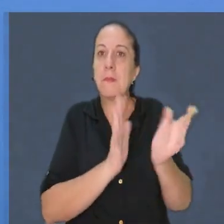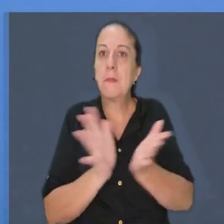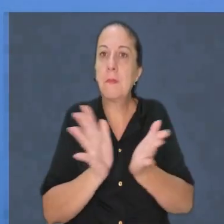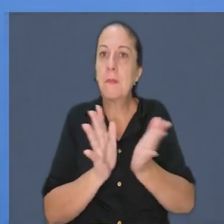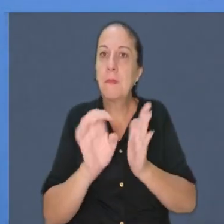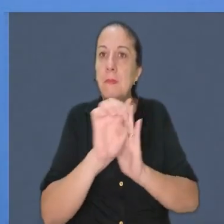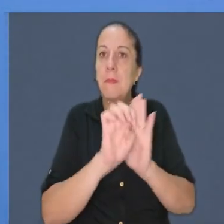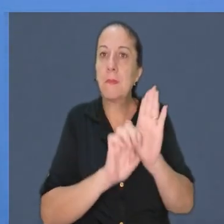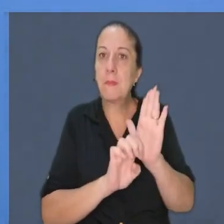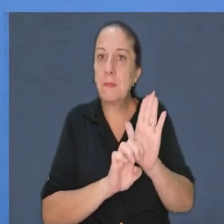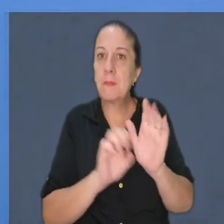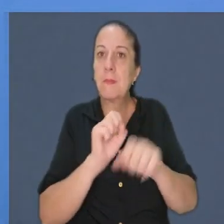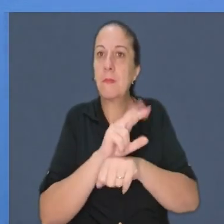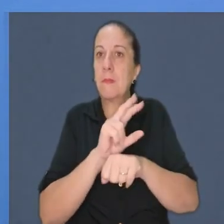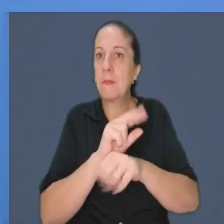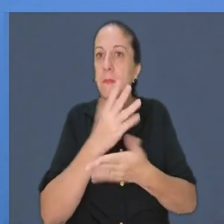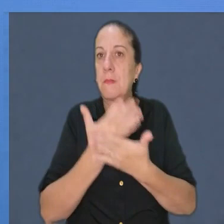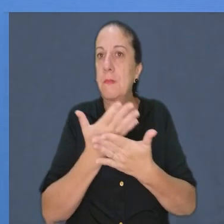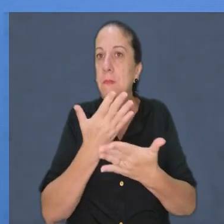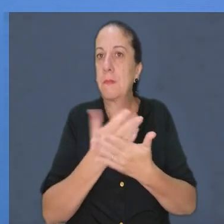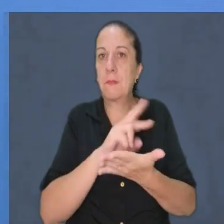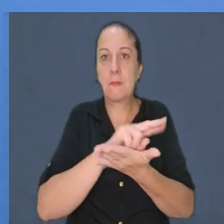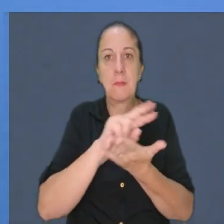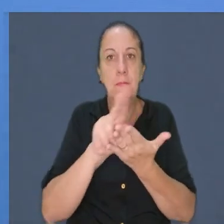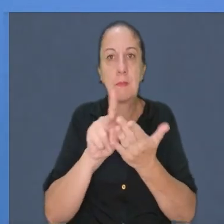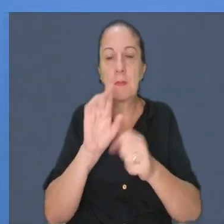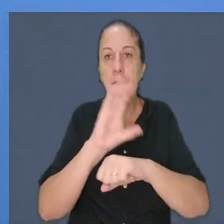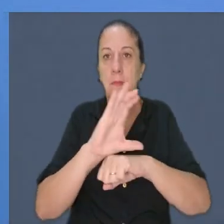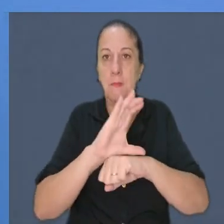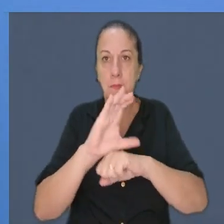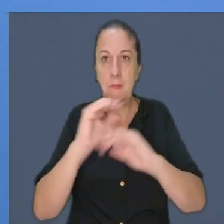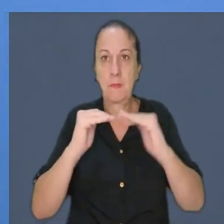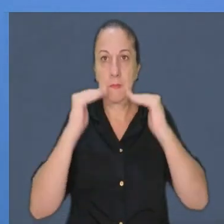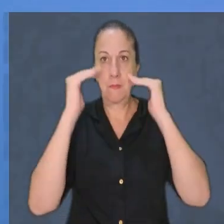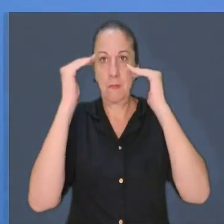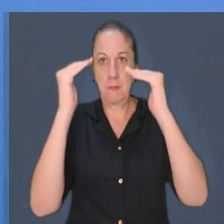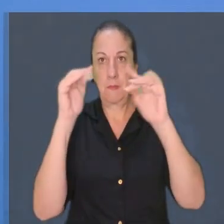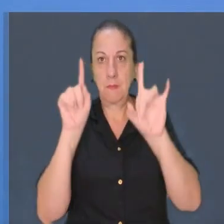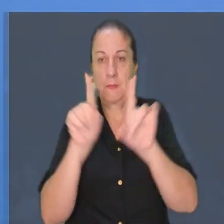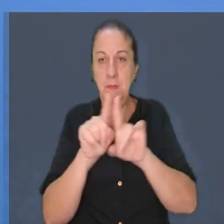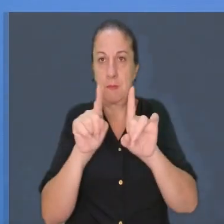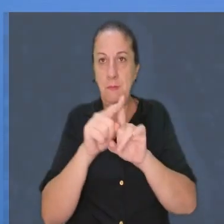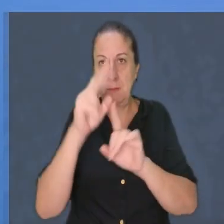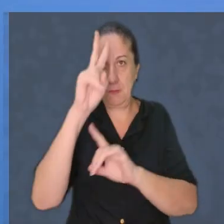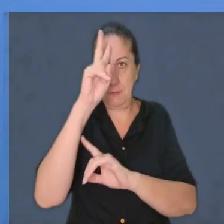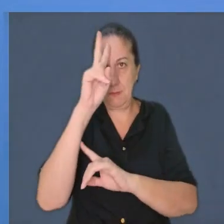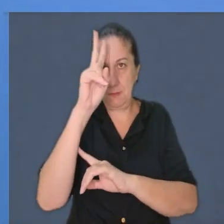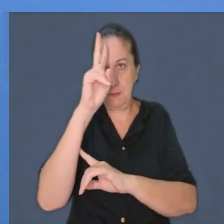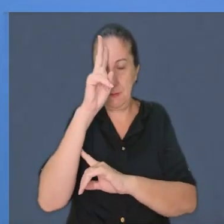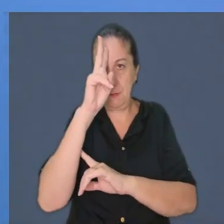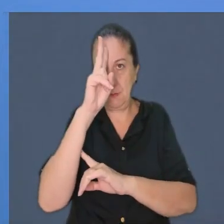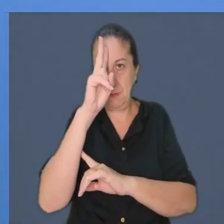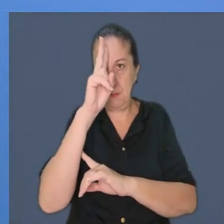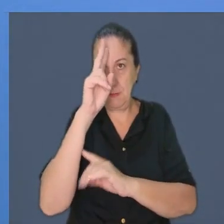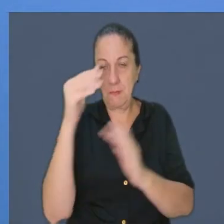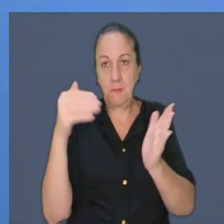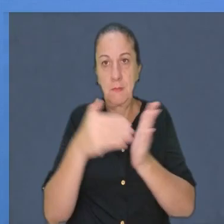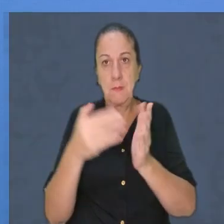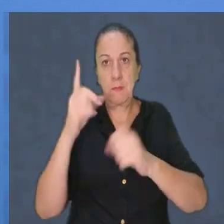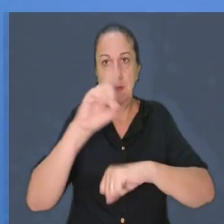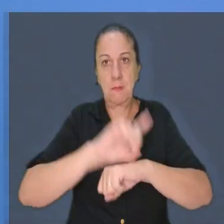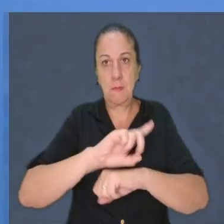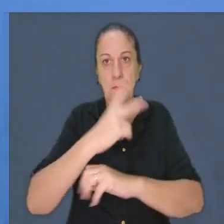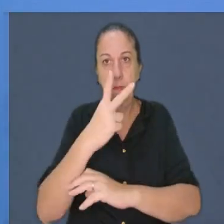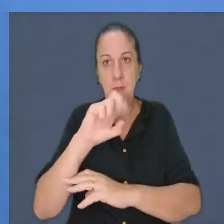acessa o edital. Há vagas para estudantes de diversos cursos superiores e também do ensino médio. As inscrições vão até o